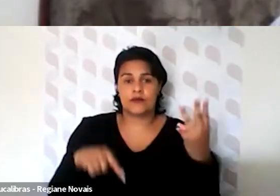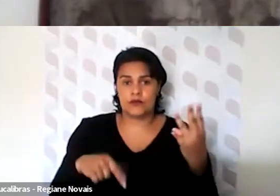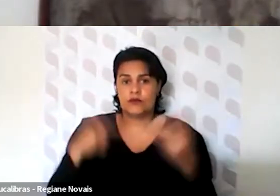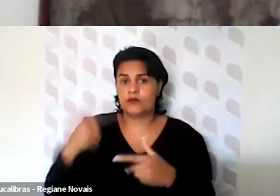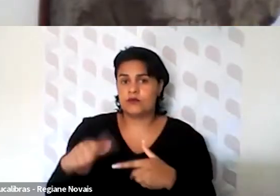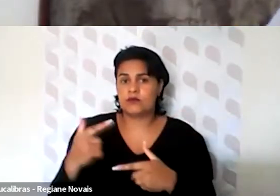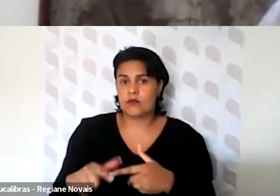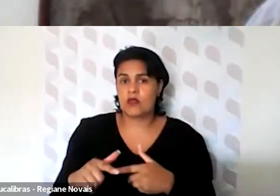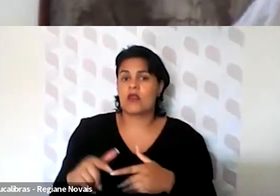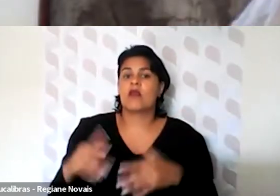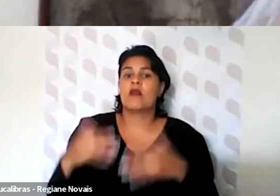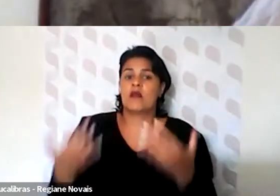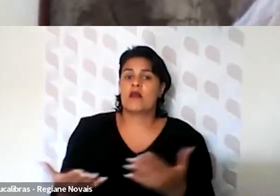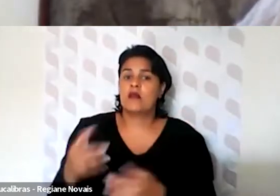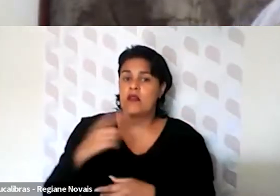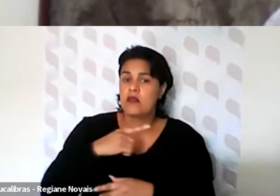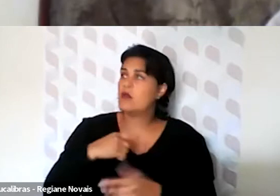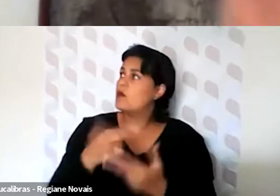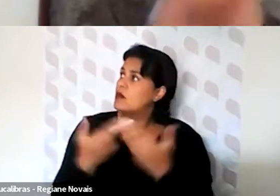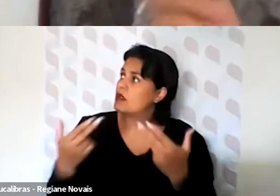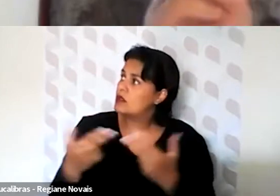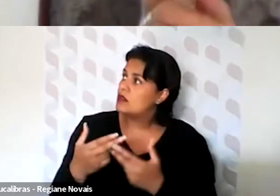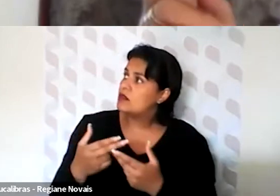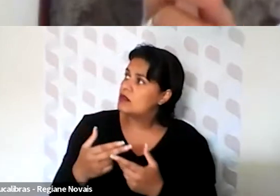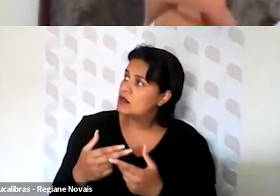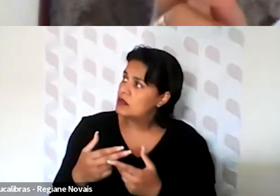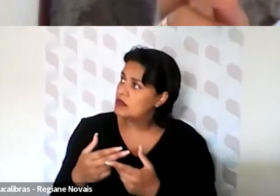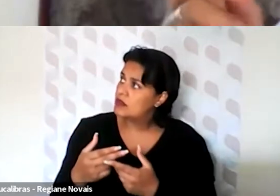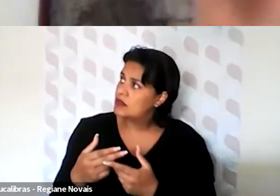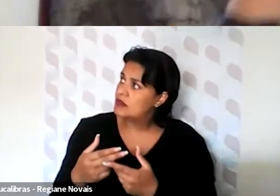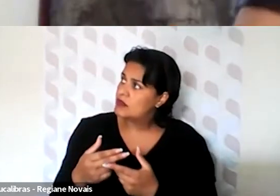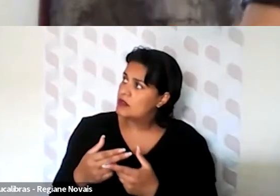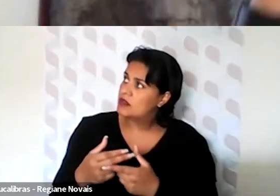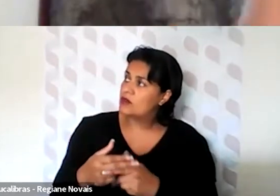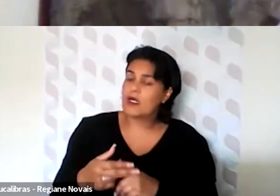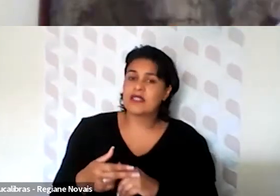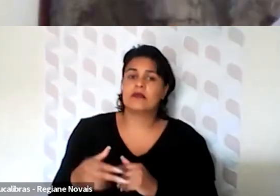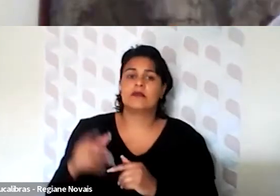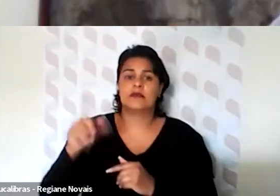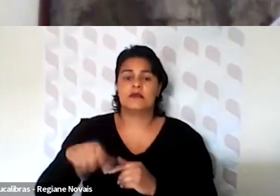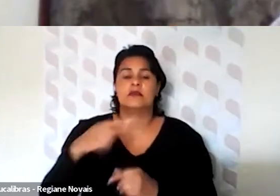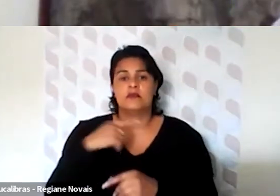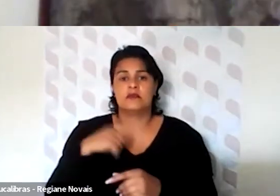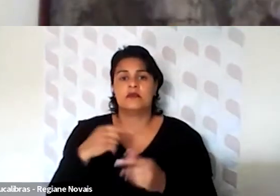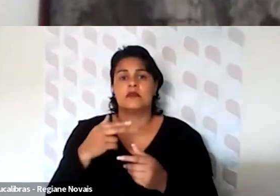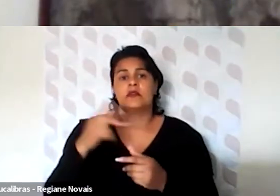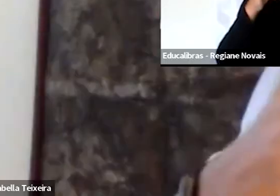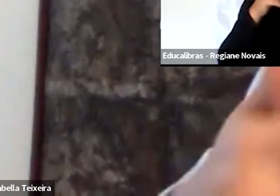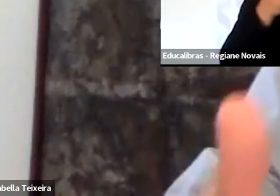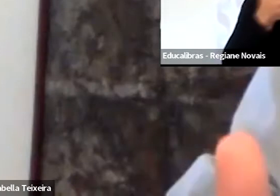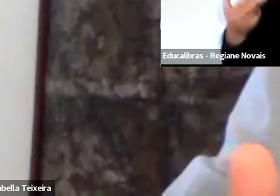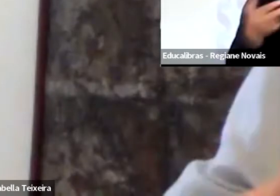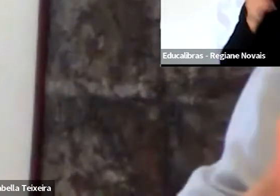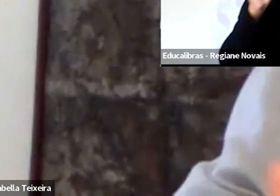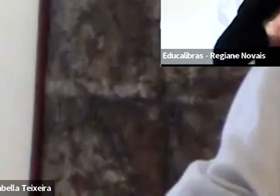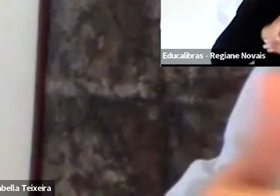Existe, sim, um grande desconhecimento, profundo desconhecimento, diria eu, o que faz, obviamente, não só a